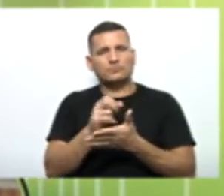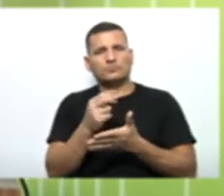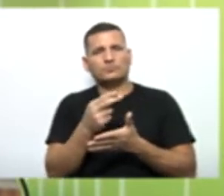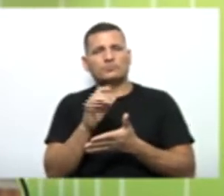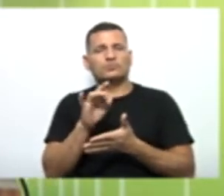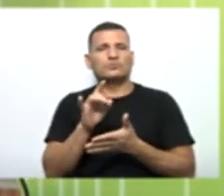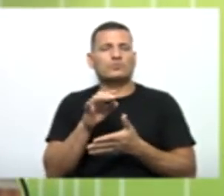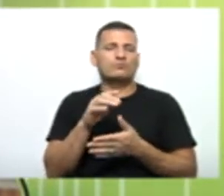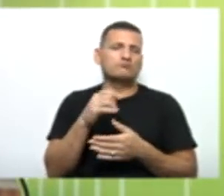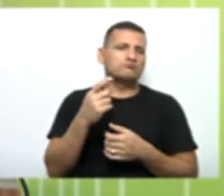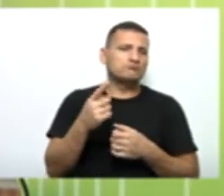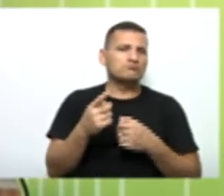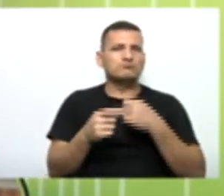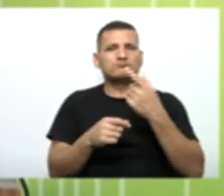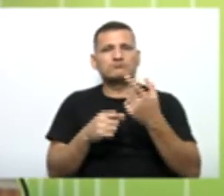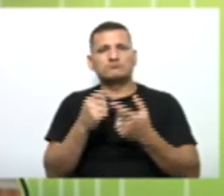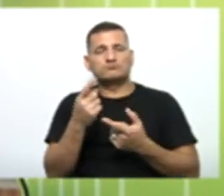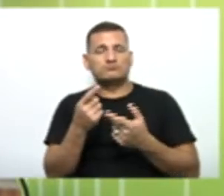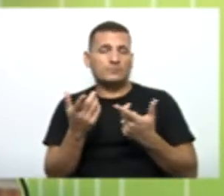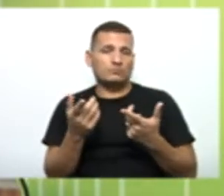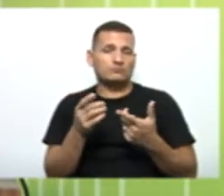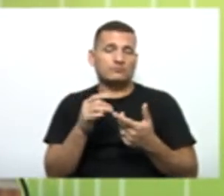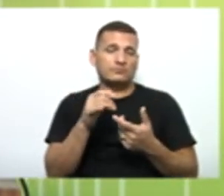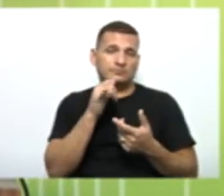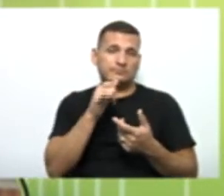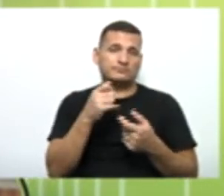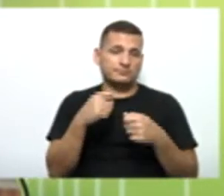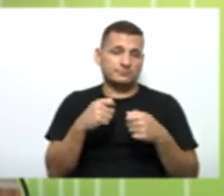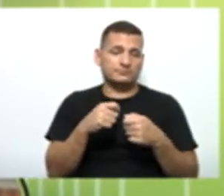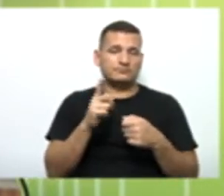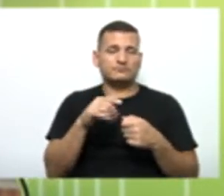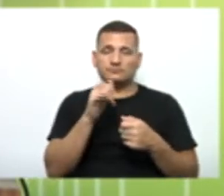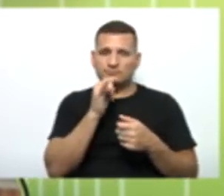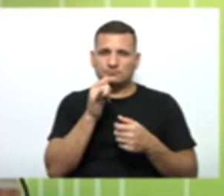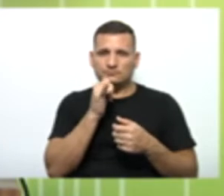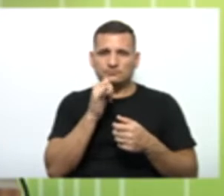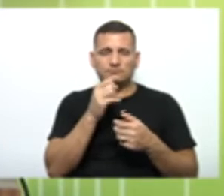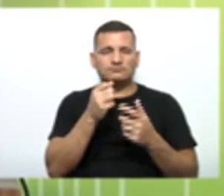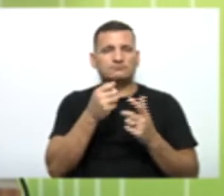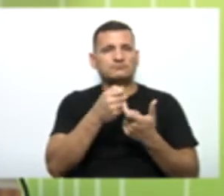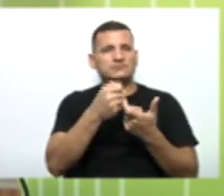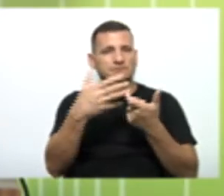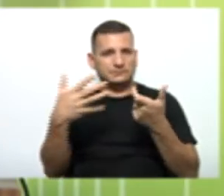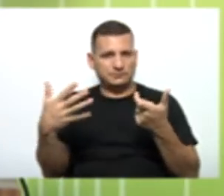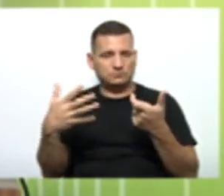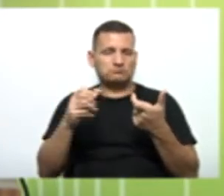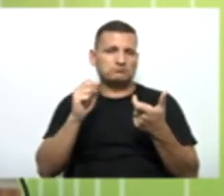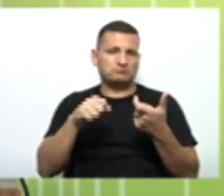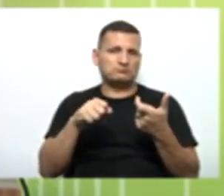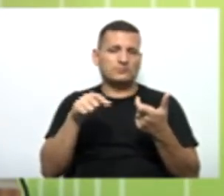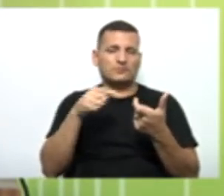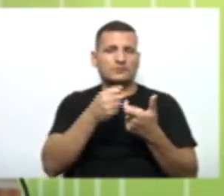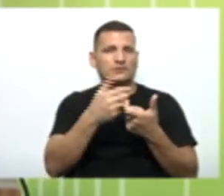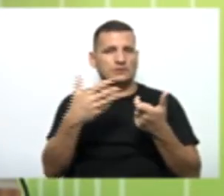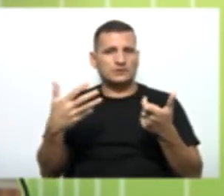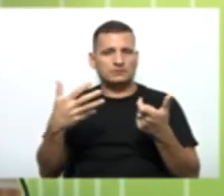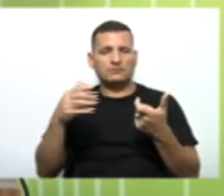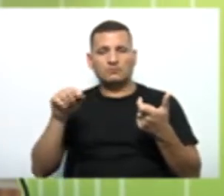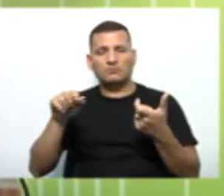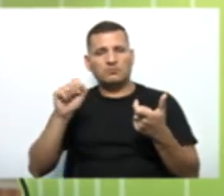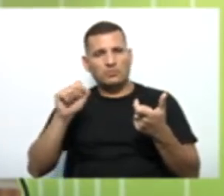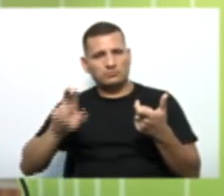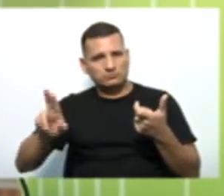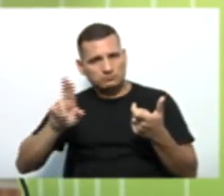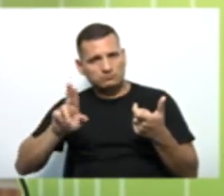precisar? Lógico, pessoal, que é quando precisar. É um exemplo de uma extensão? Sim, que ela pode ser utilizada